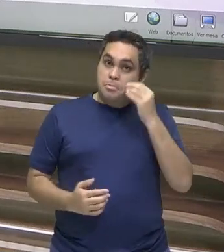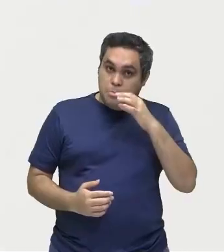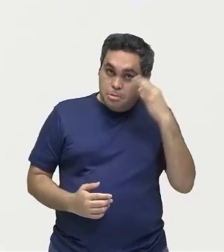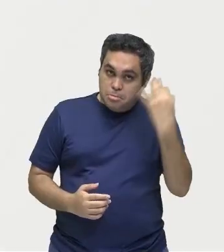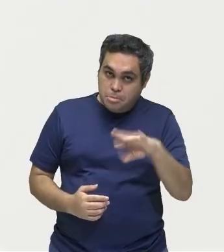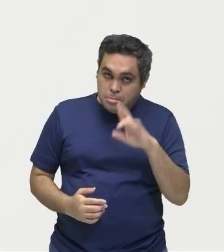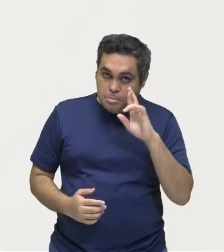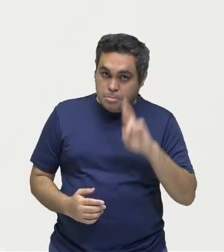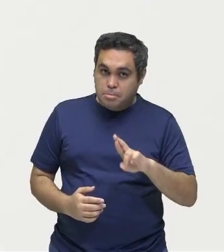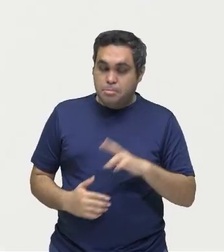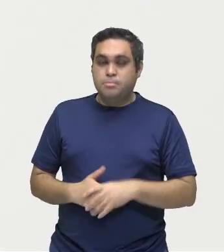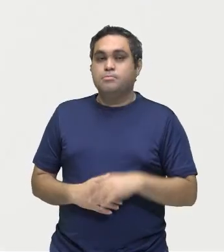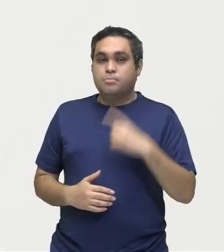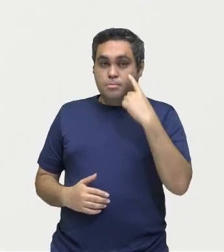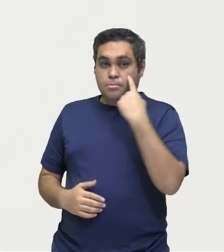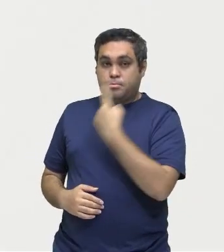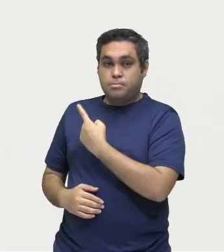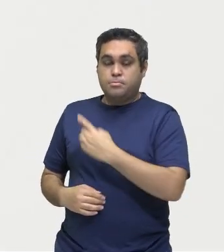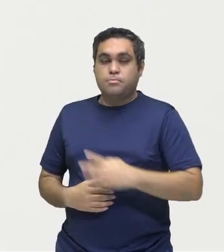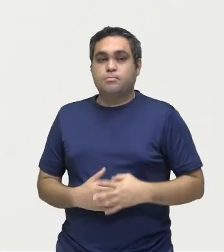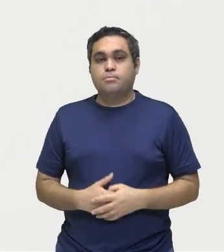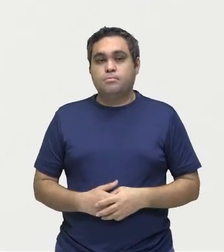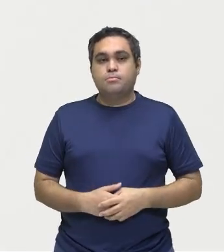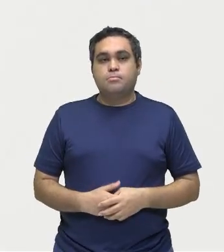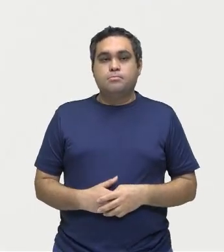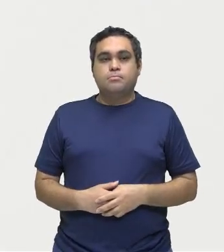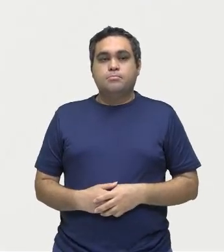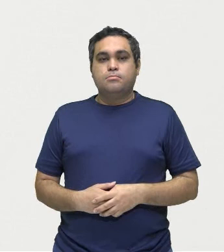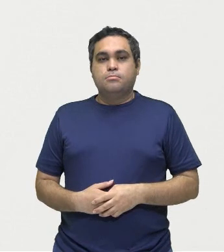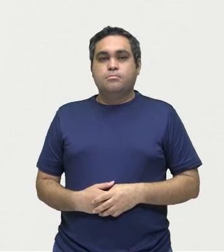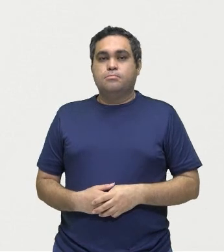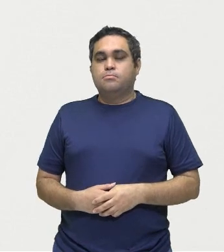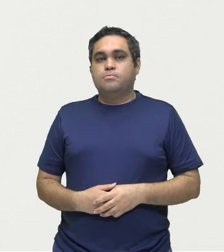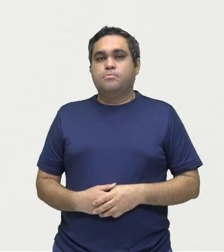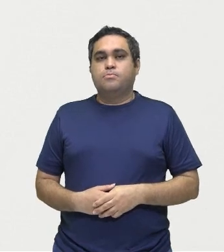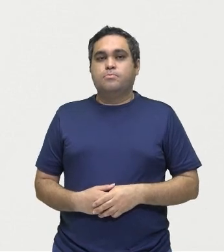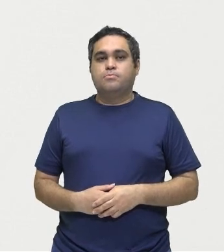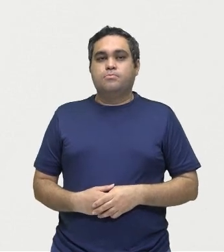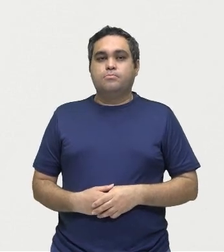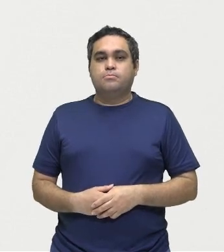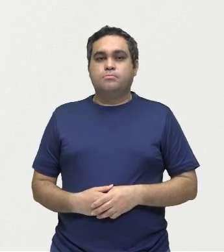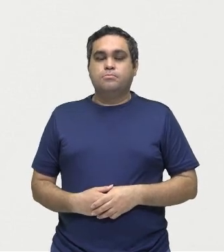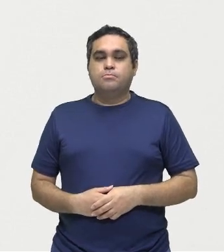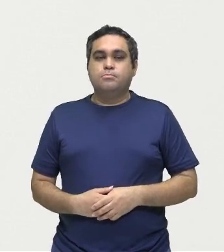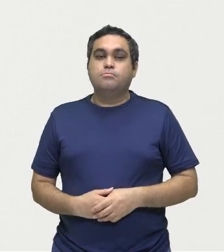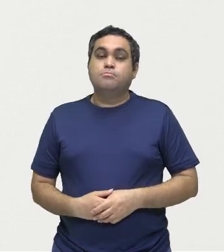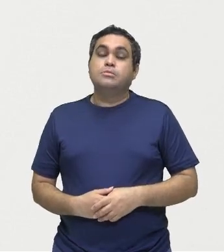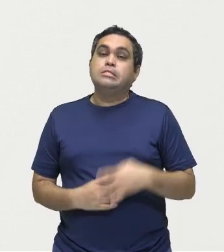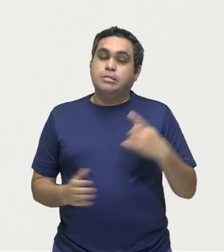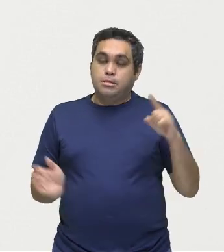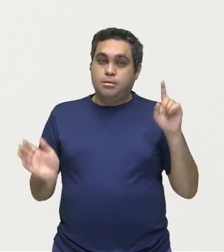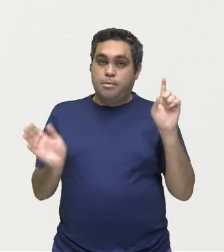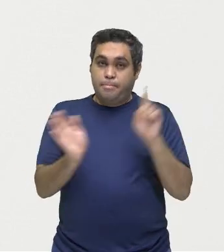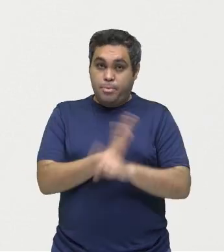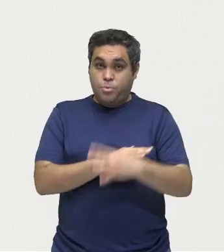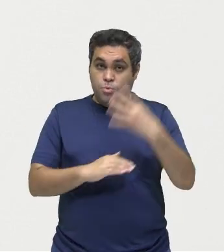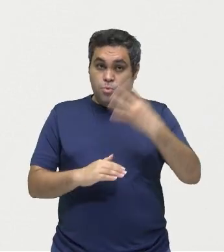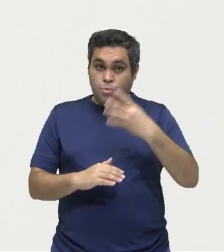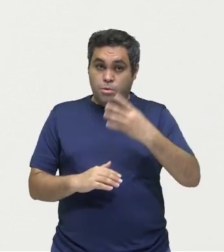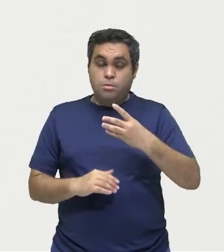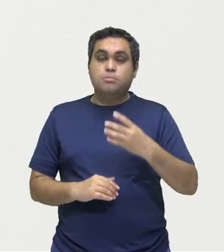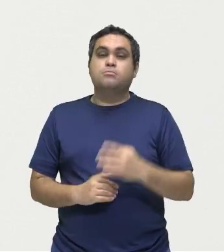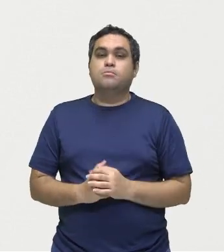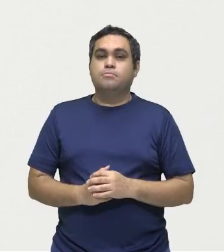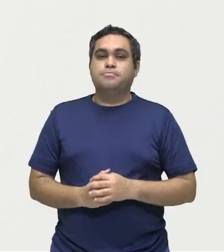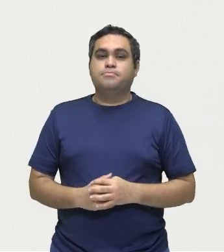acertaram? Correção. Então, a quarta questão, né, a questão de número 4, diz o